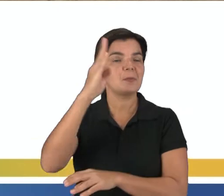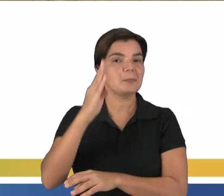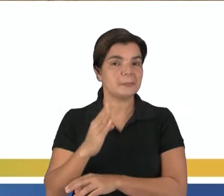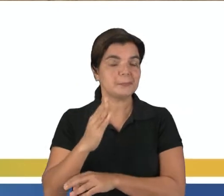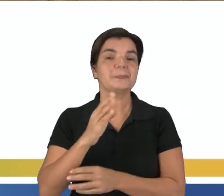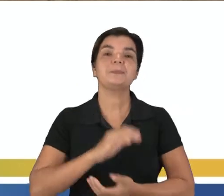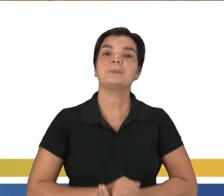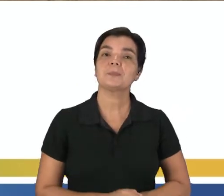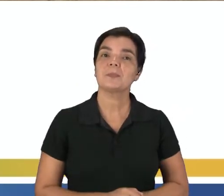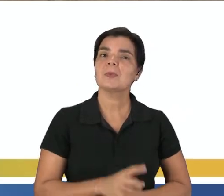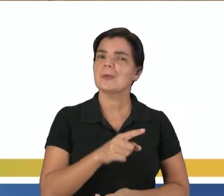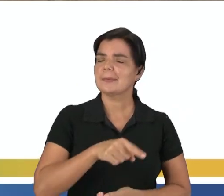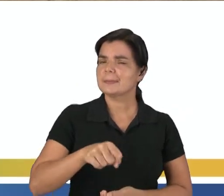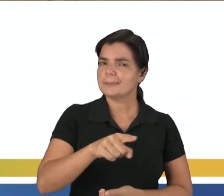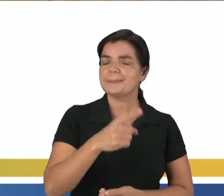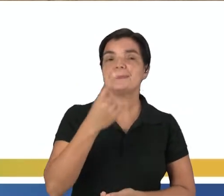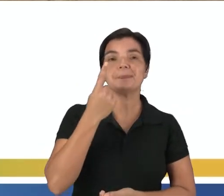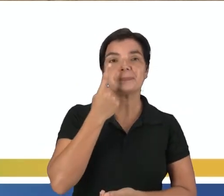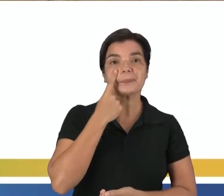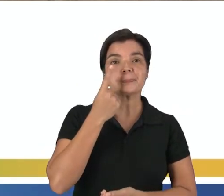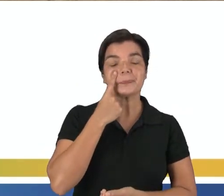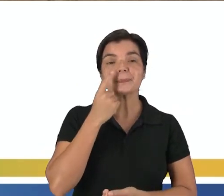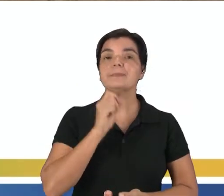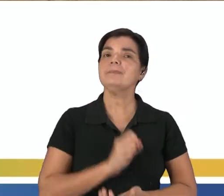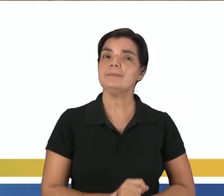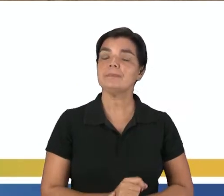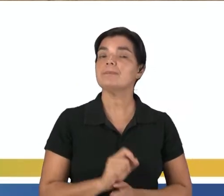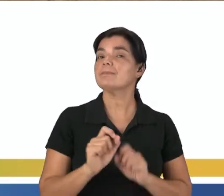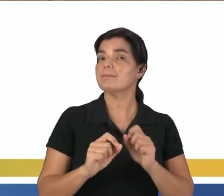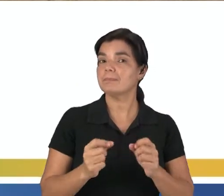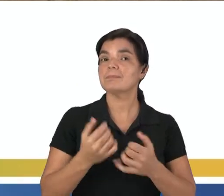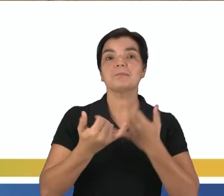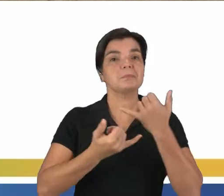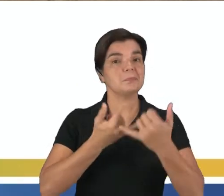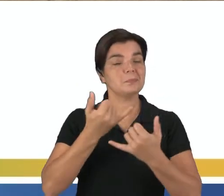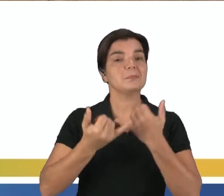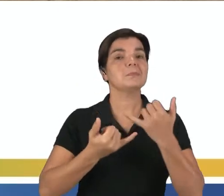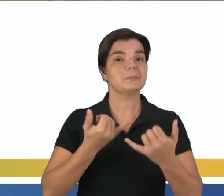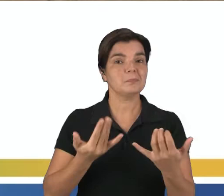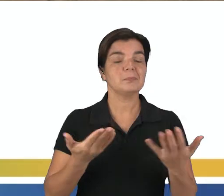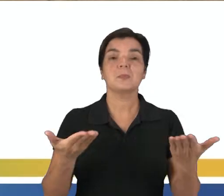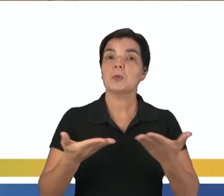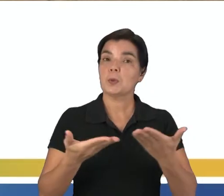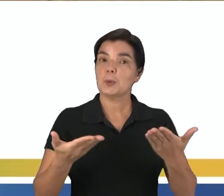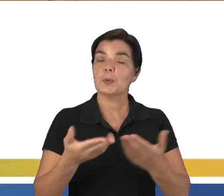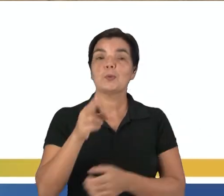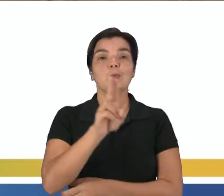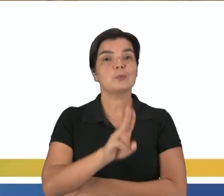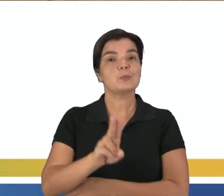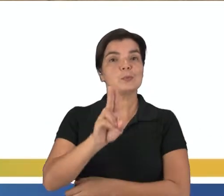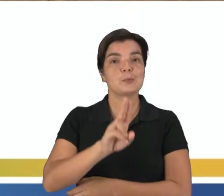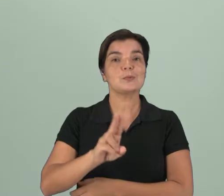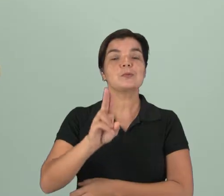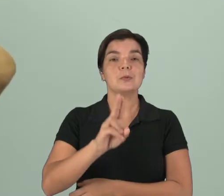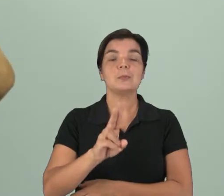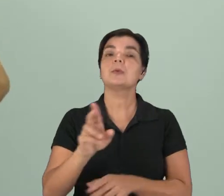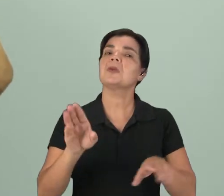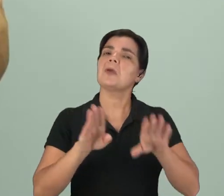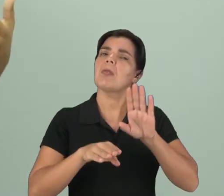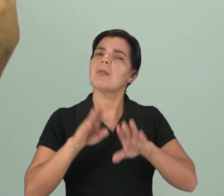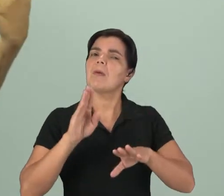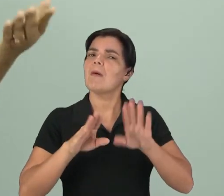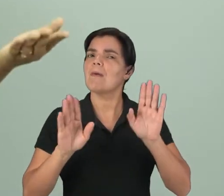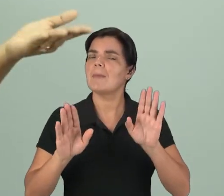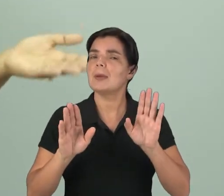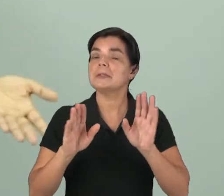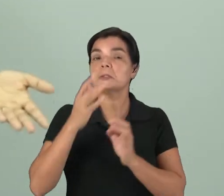pra gente, né? Vocês viram que são jogos e brincadeiras que hoje nós utilizamos e que talvez a